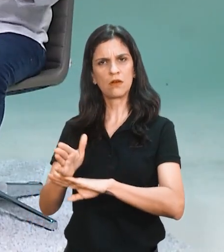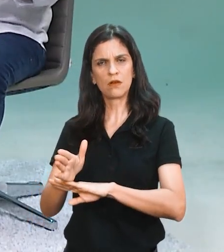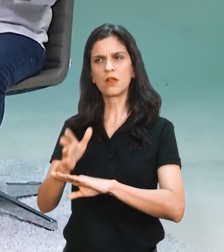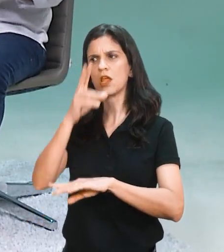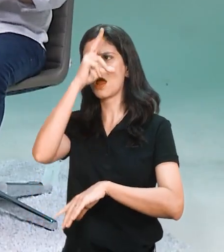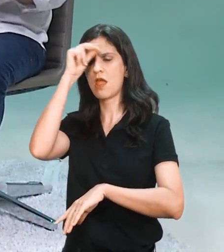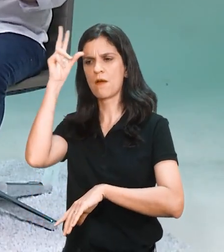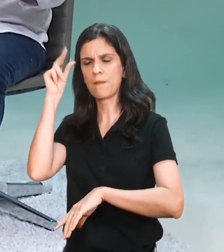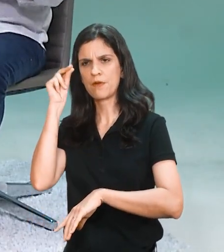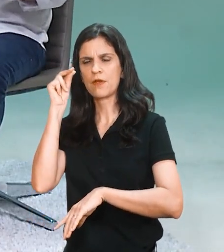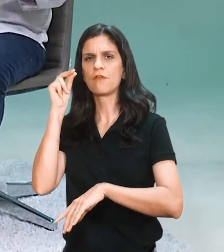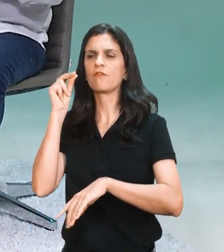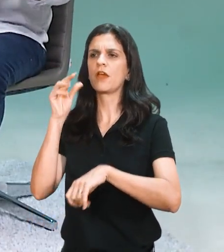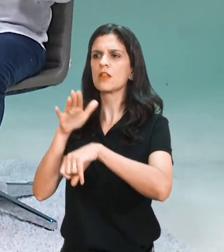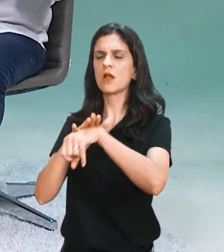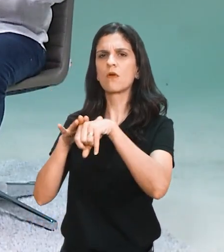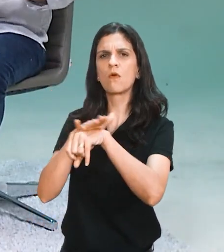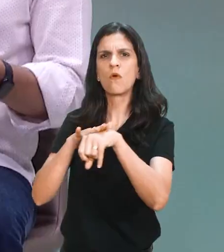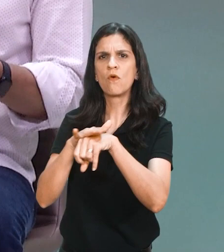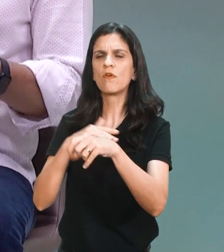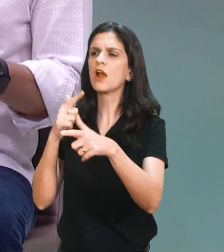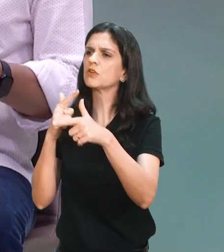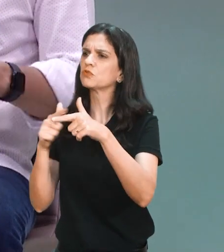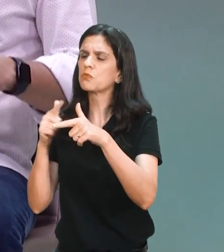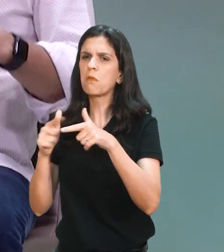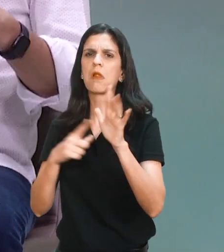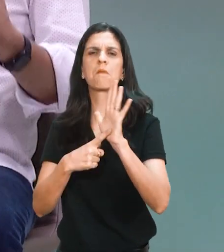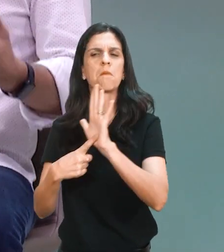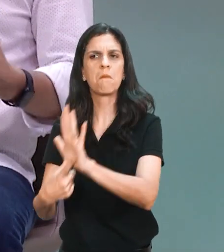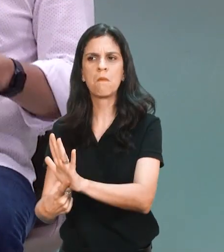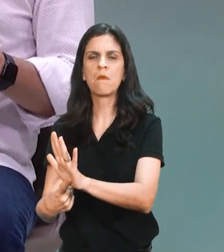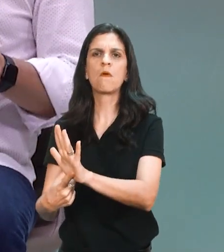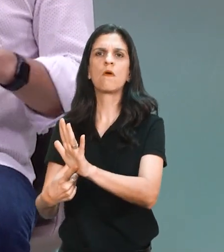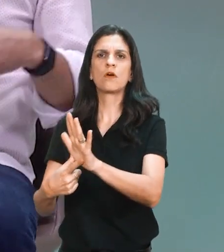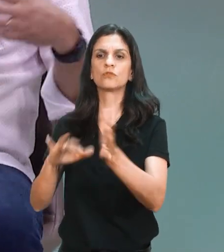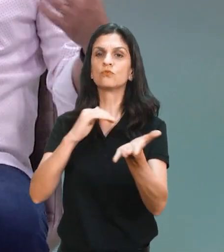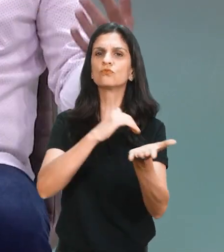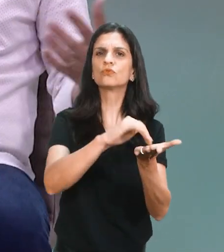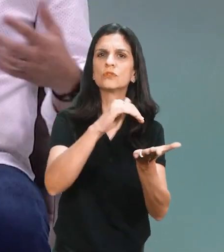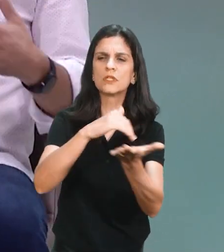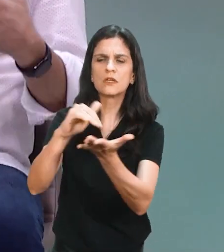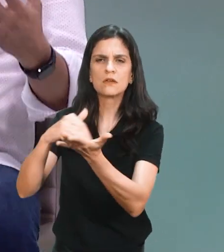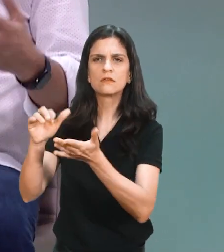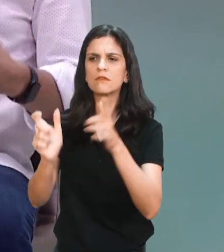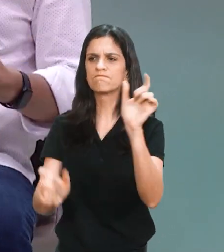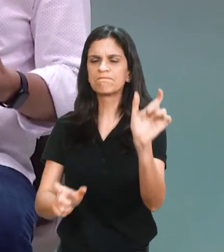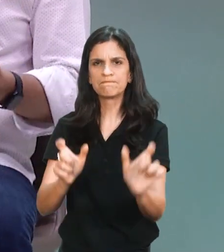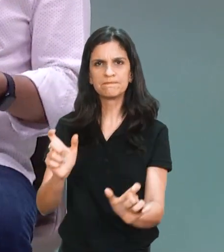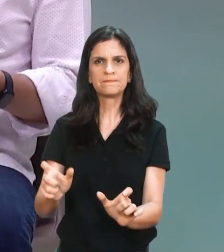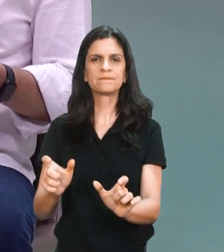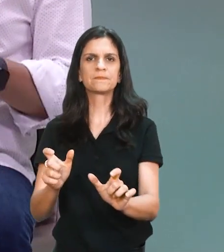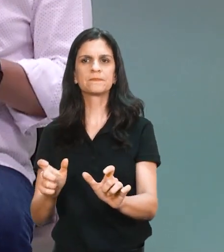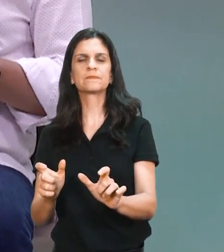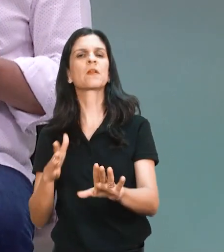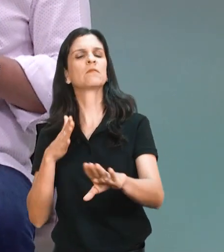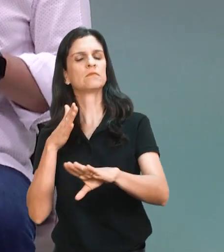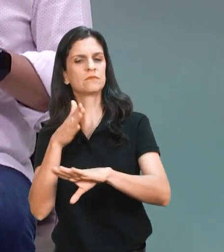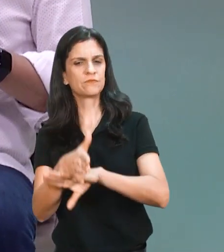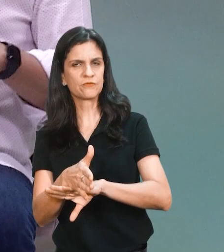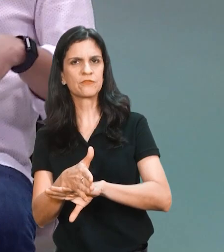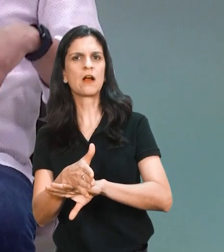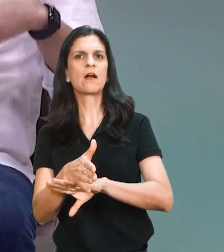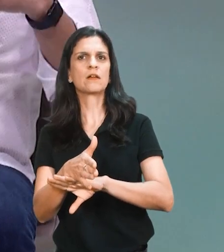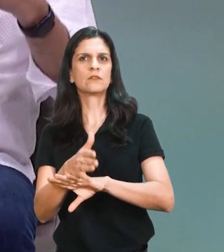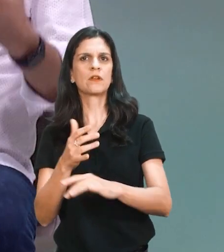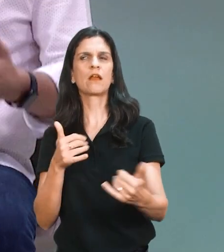prefeito, eu tenho essa situação, assim, assim, e ela me atende. Nos secretários, todas as vezes que eu tenho uma demanda, eu falo direto com o